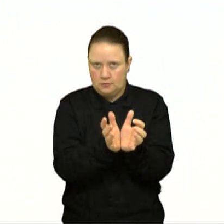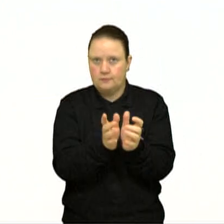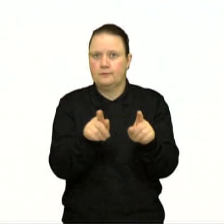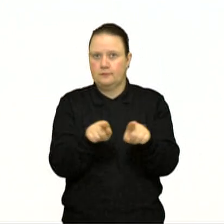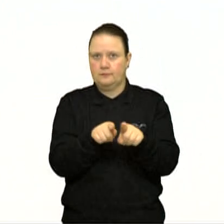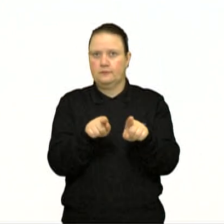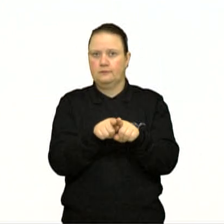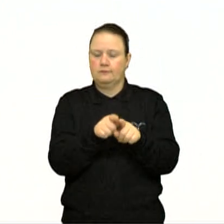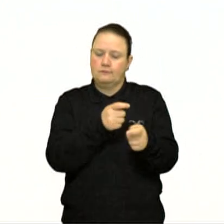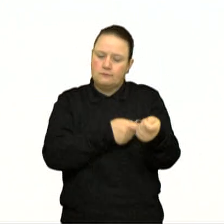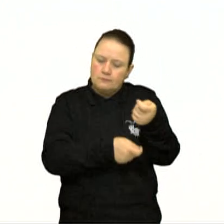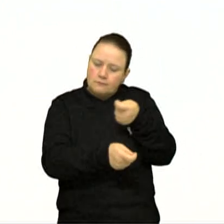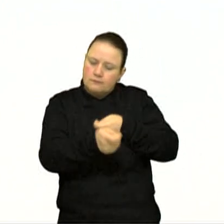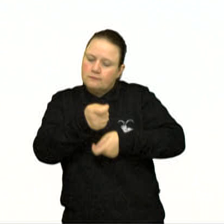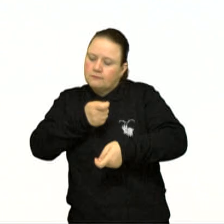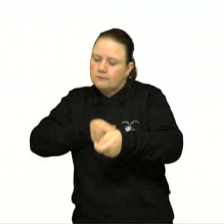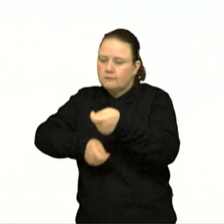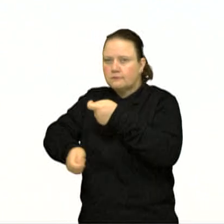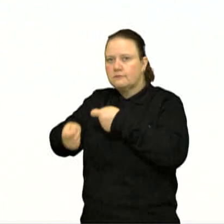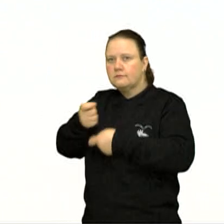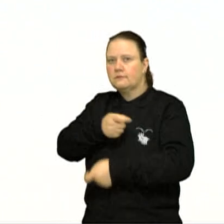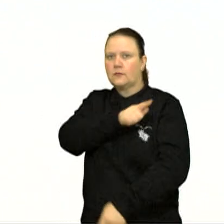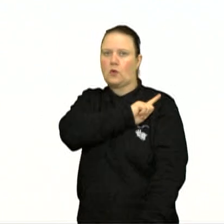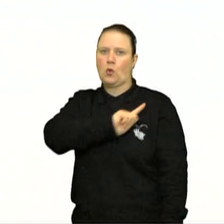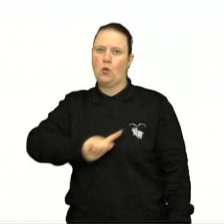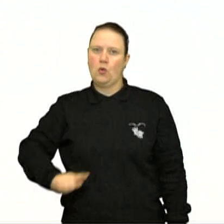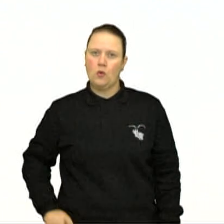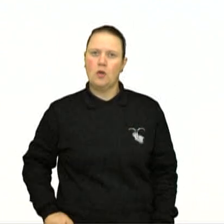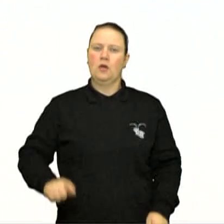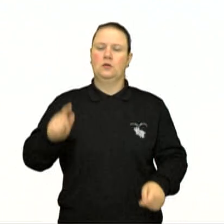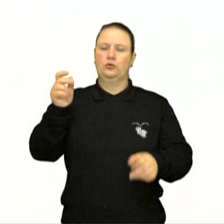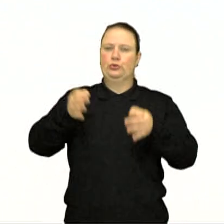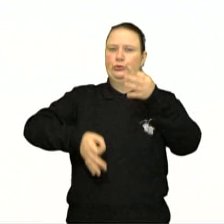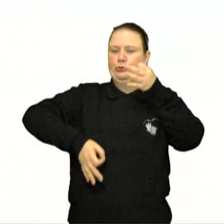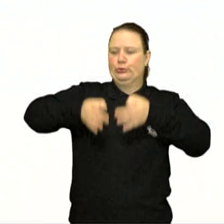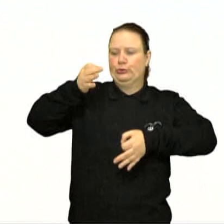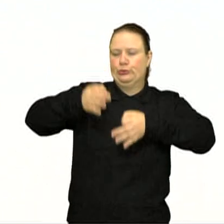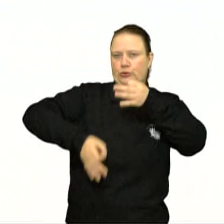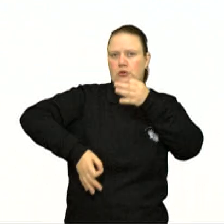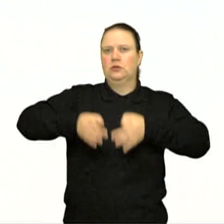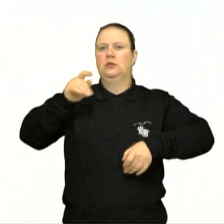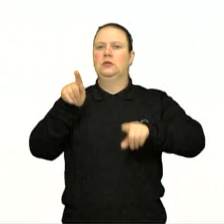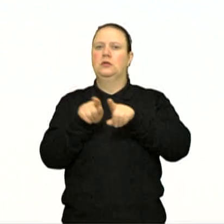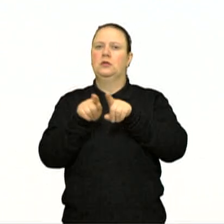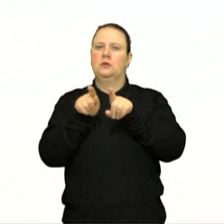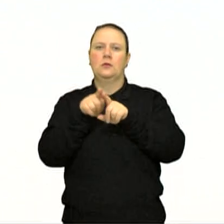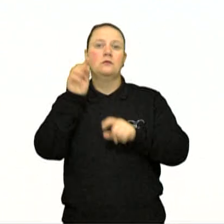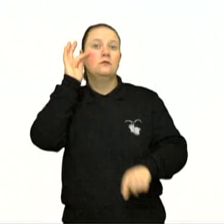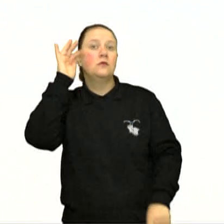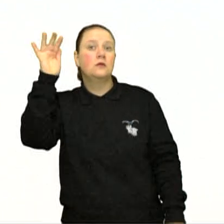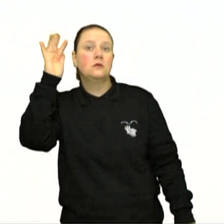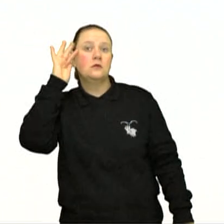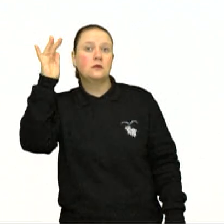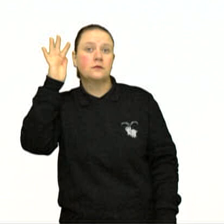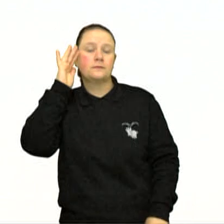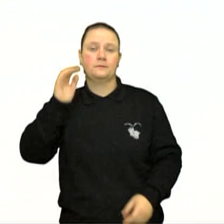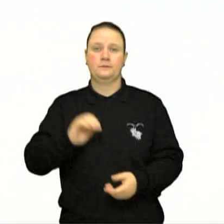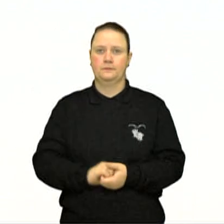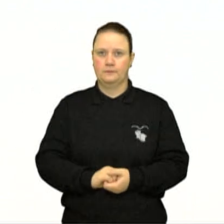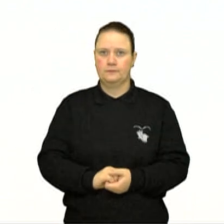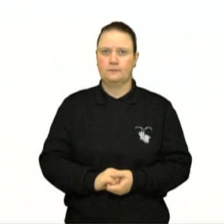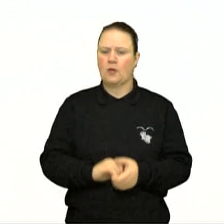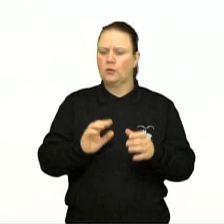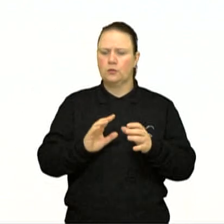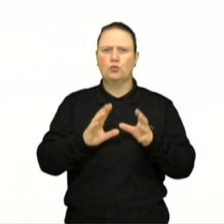o comércio e o governo, a justiça e a filosofia. Ou seja, o muçulmano, né, a religião islâmica, ela está em